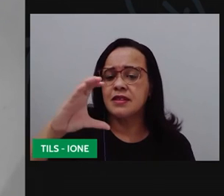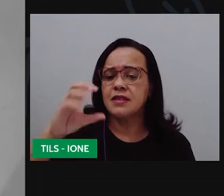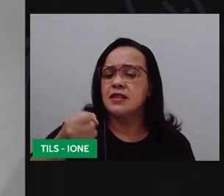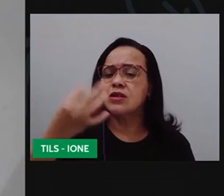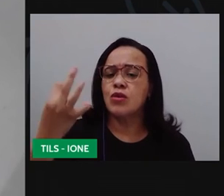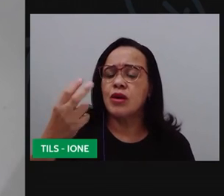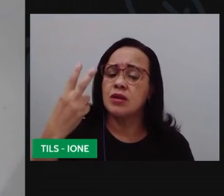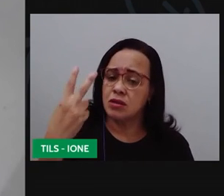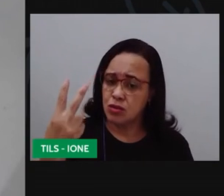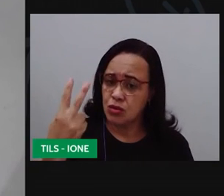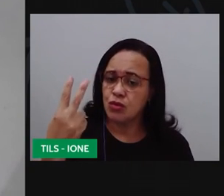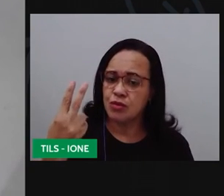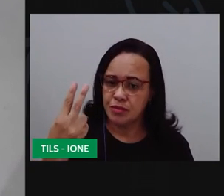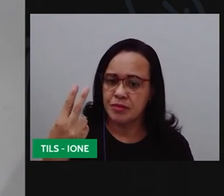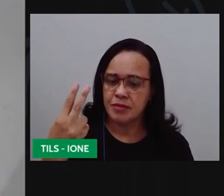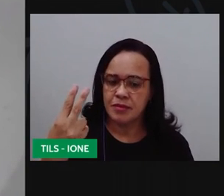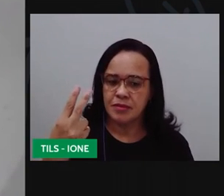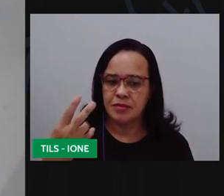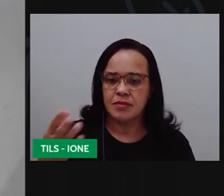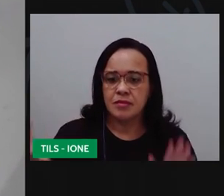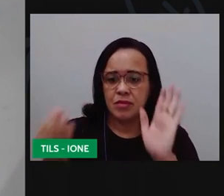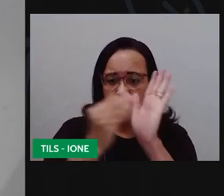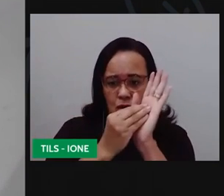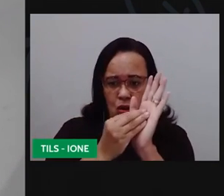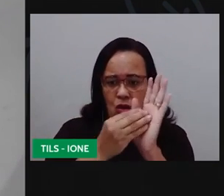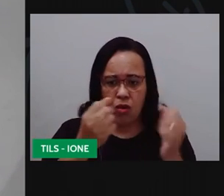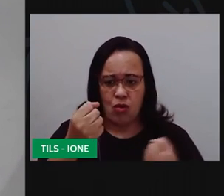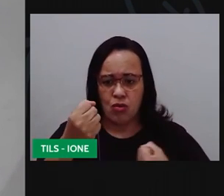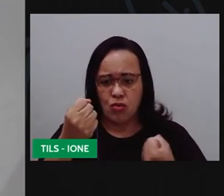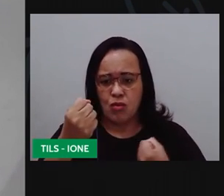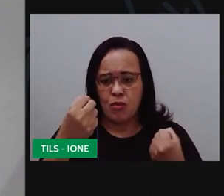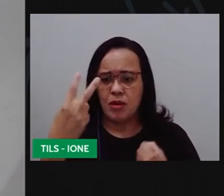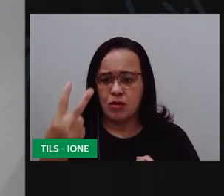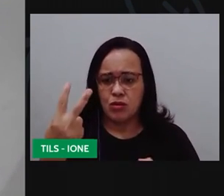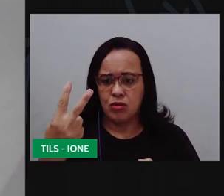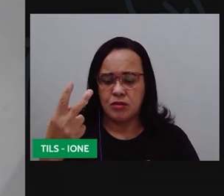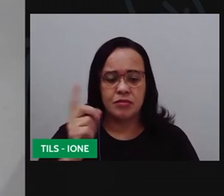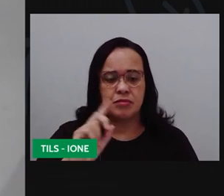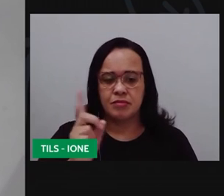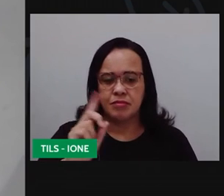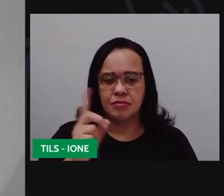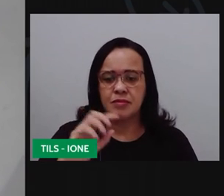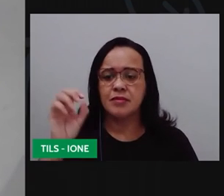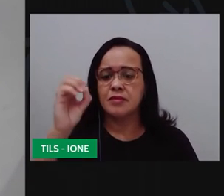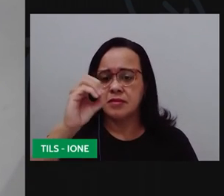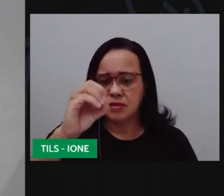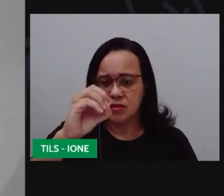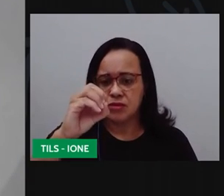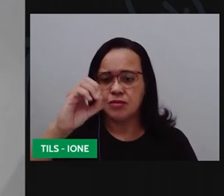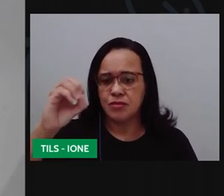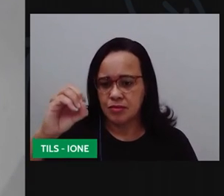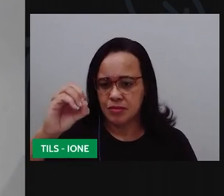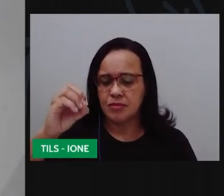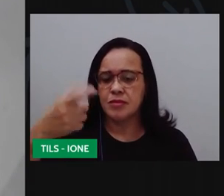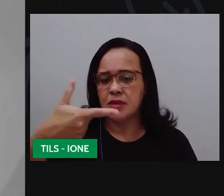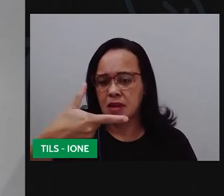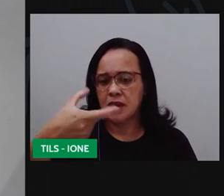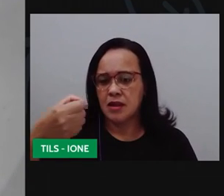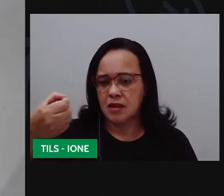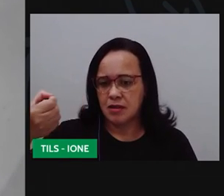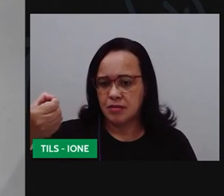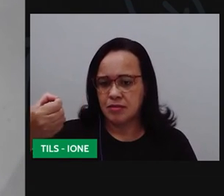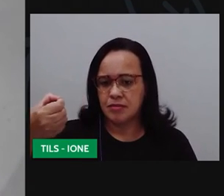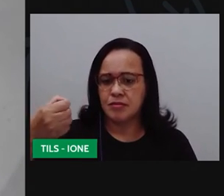aqui dois não é isso mas eu coloco número dois não eu vou colocar o que ó 200 unidades